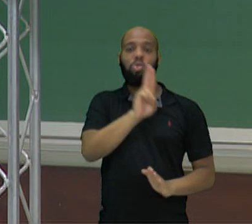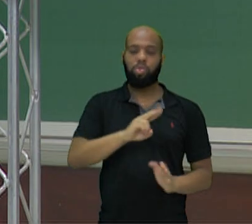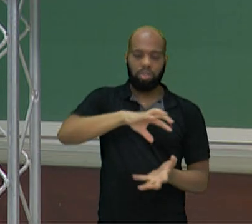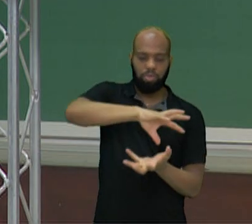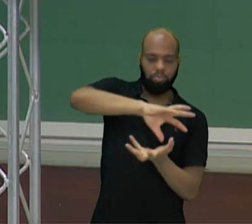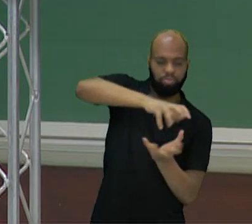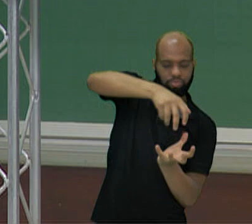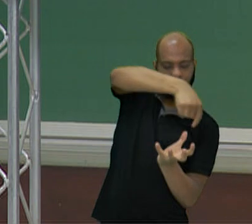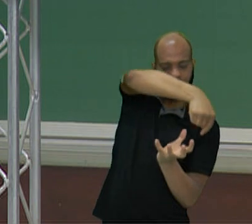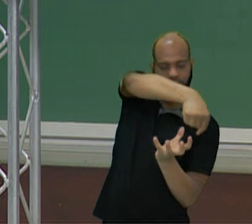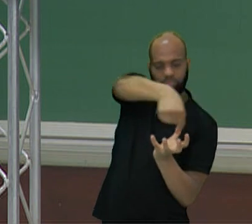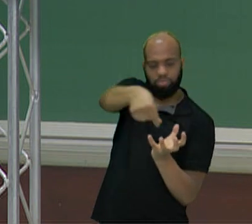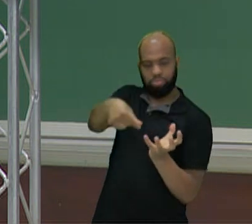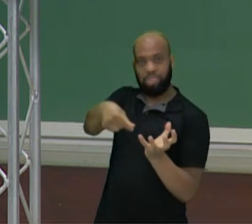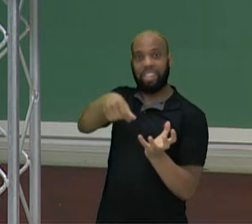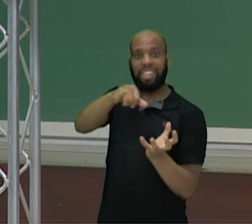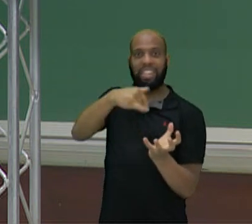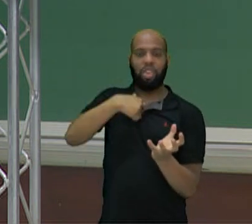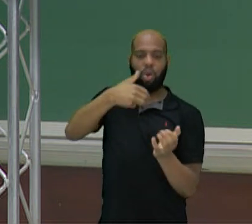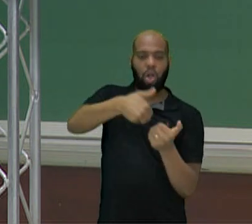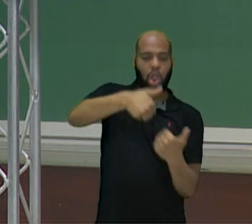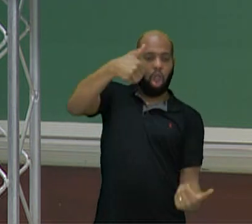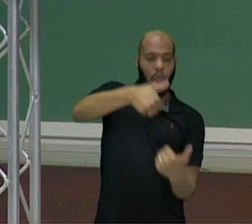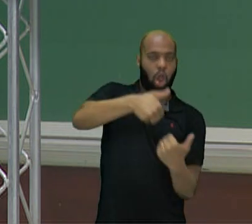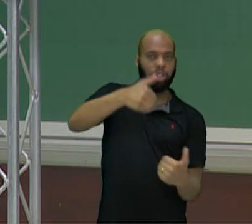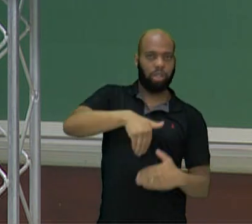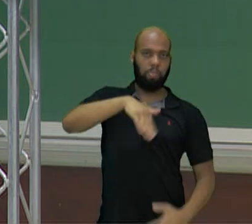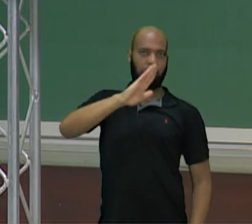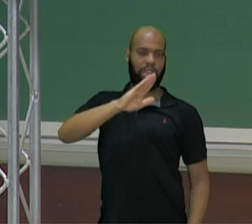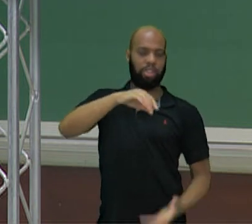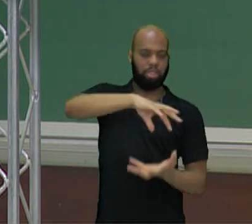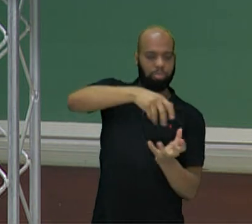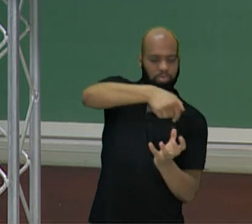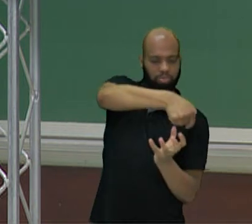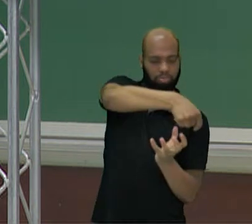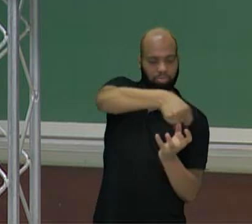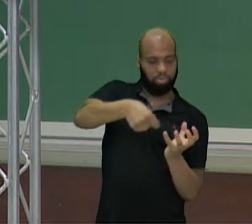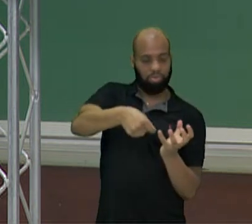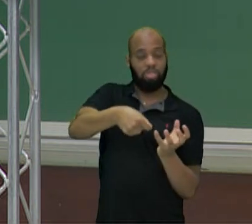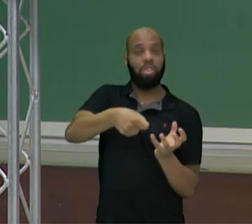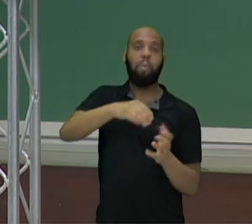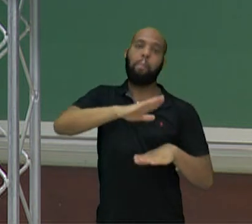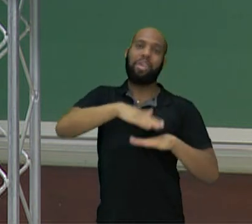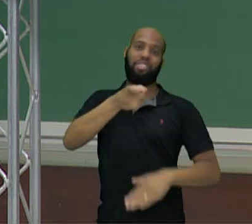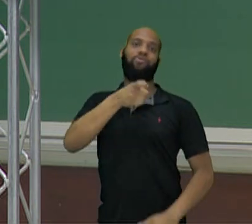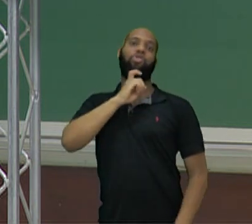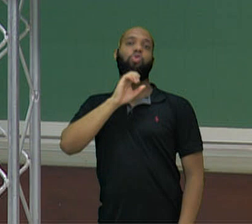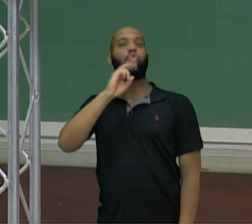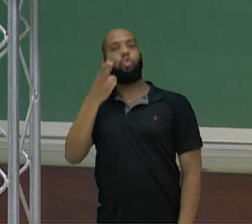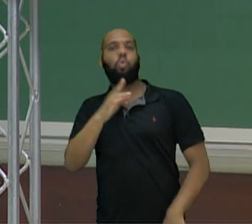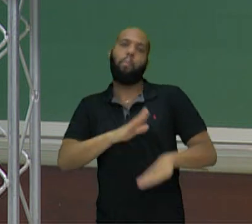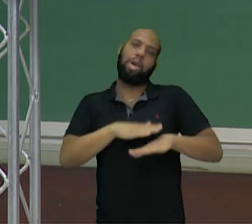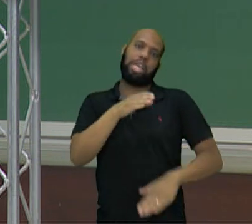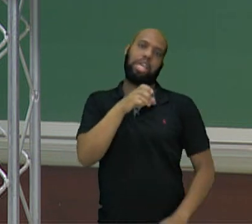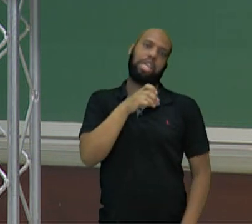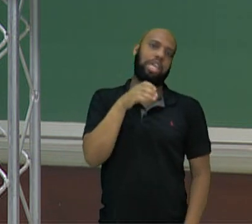Ou seja, à medida que eu me afasto da linha do Equador, vai ficando mais frio ou mais quente? Isso, mais